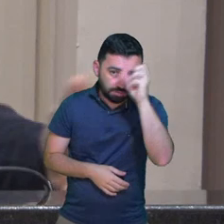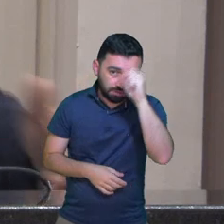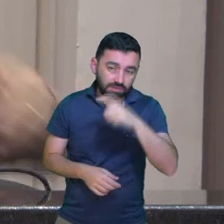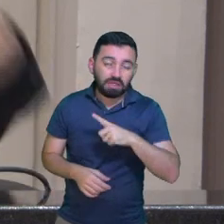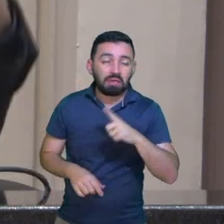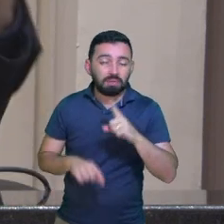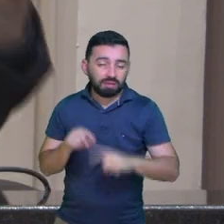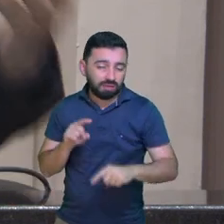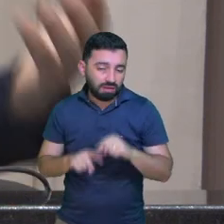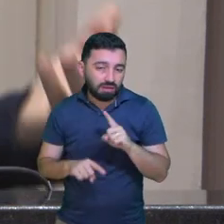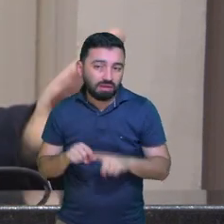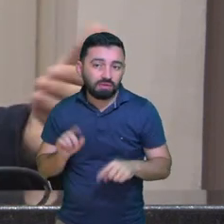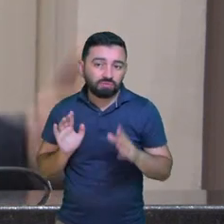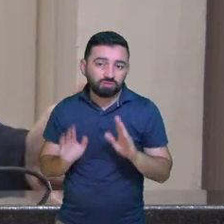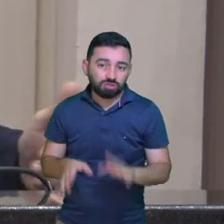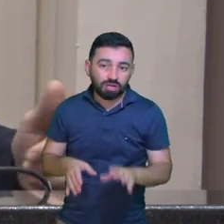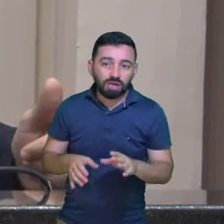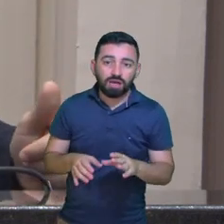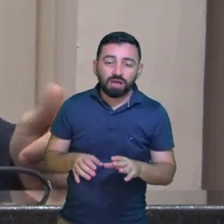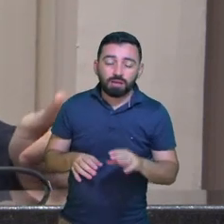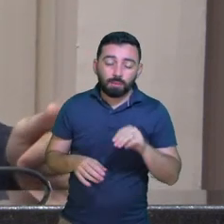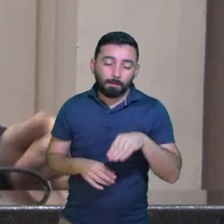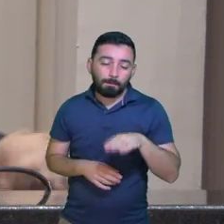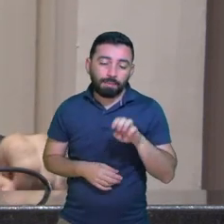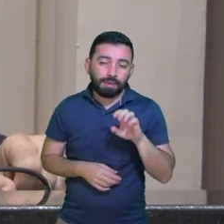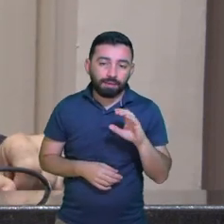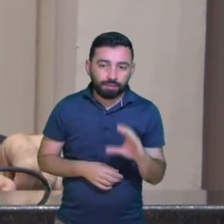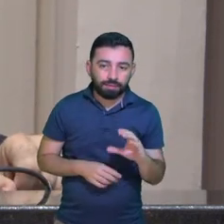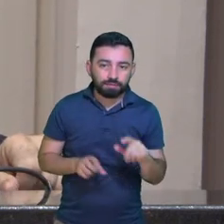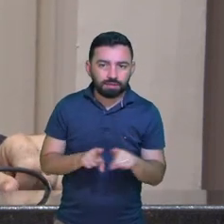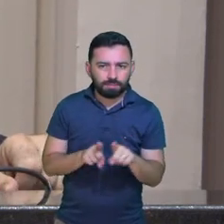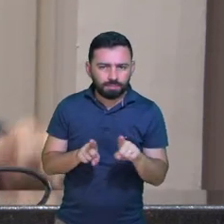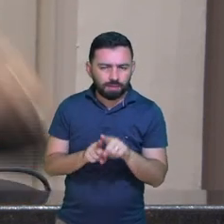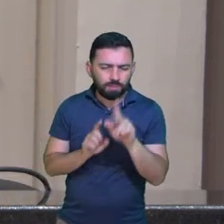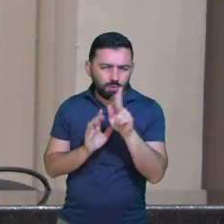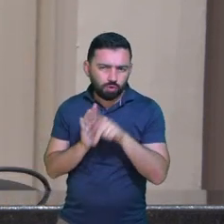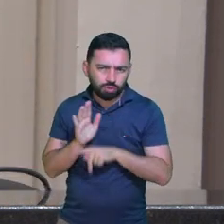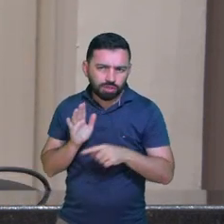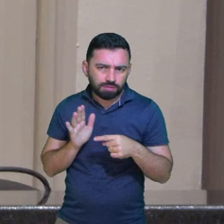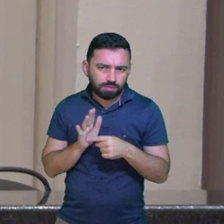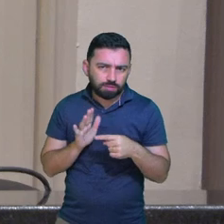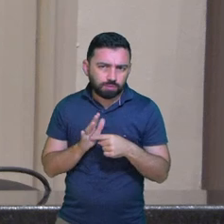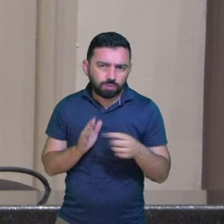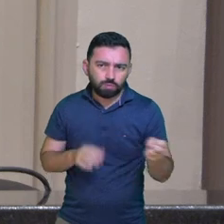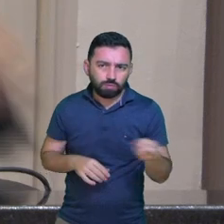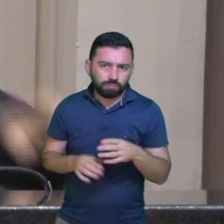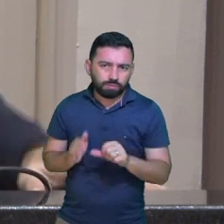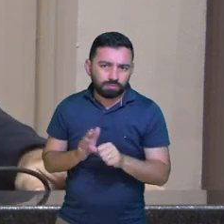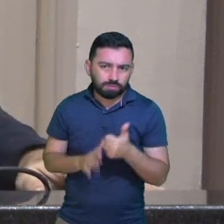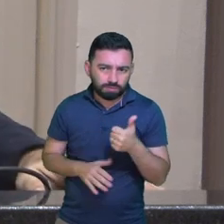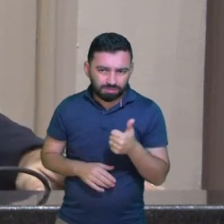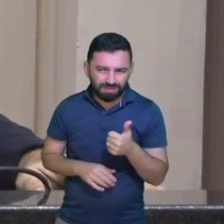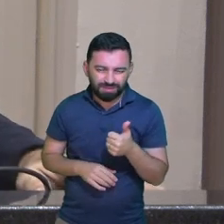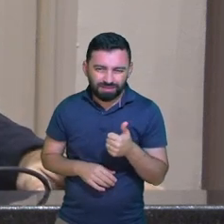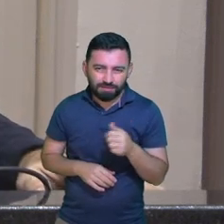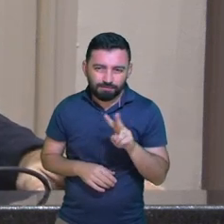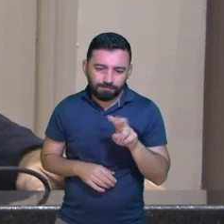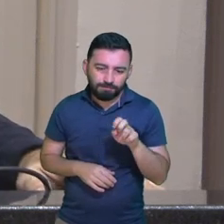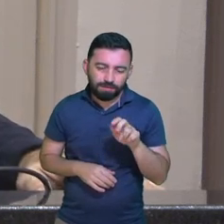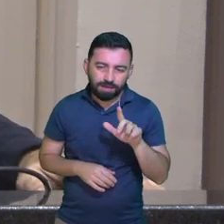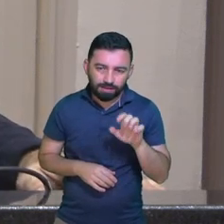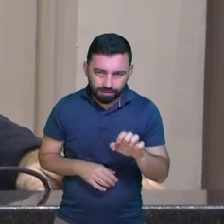formativo já disponível na página do MEC nós temos um projeto piloto com a Universidade Federal do Vale do Jequitinhonha que está